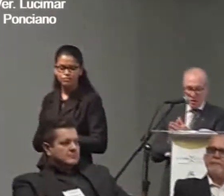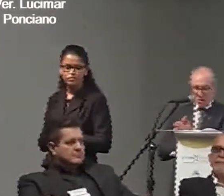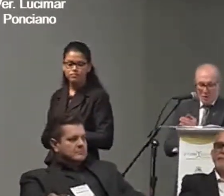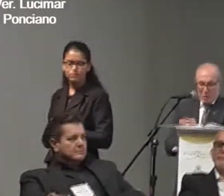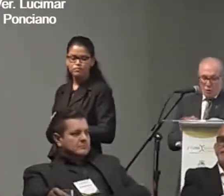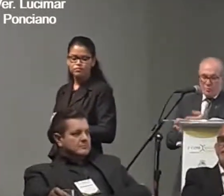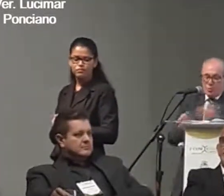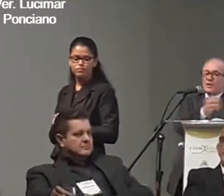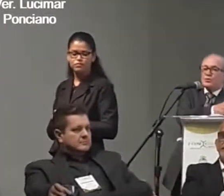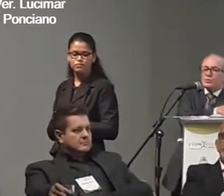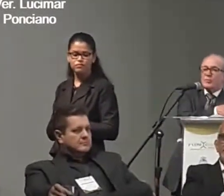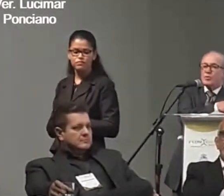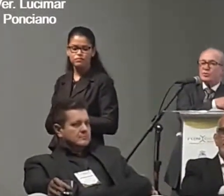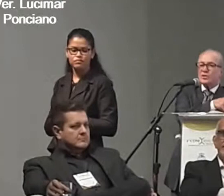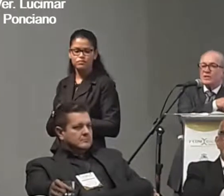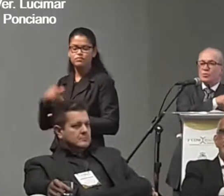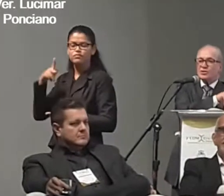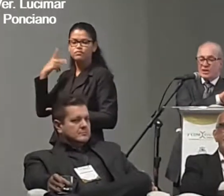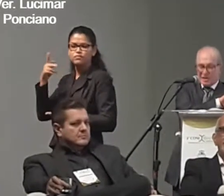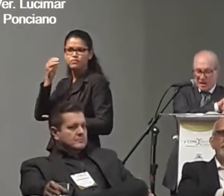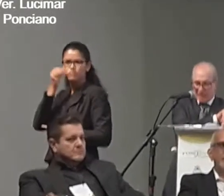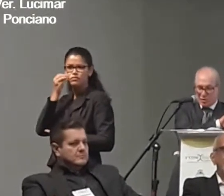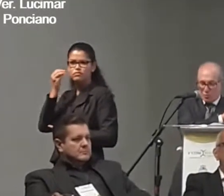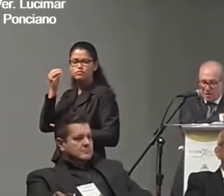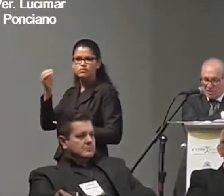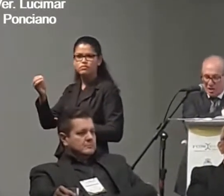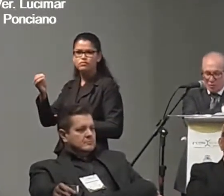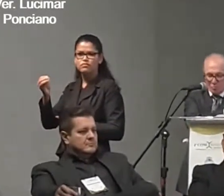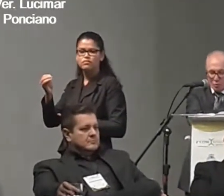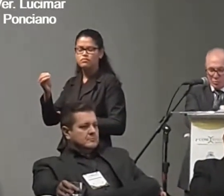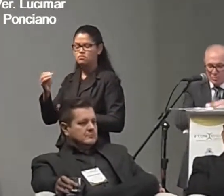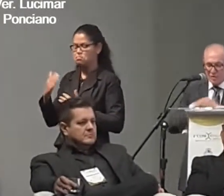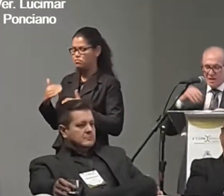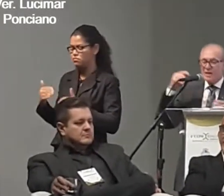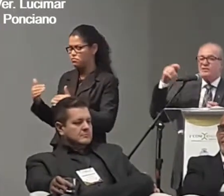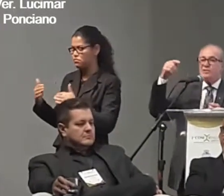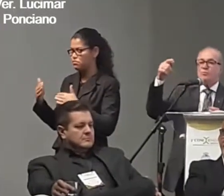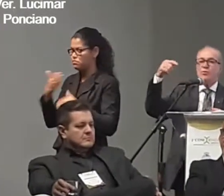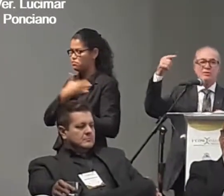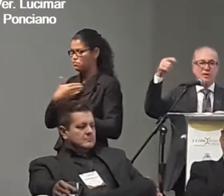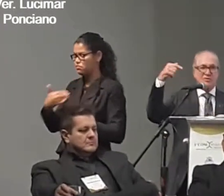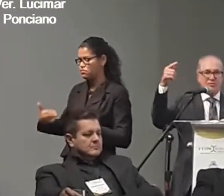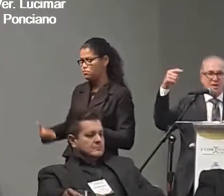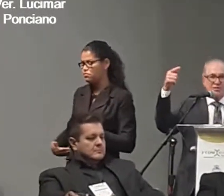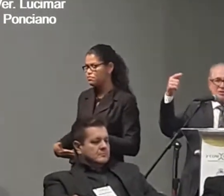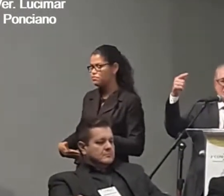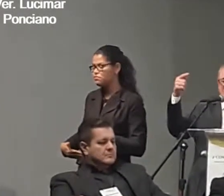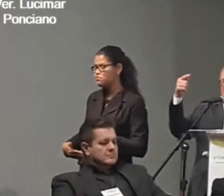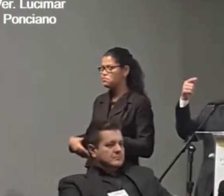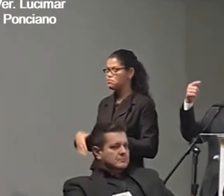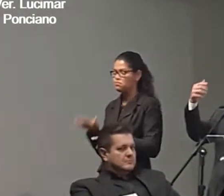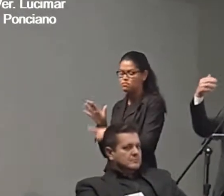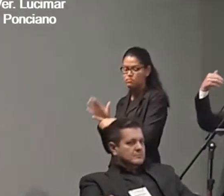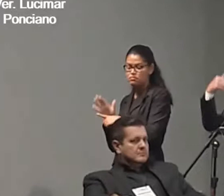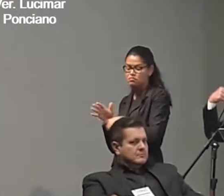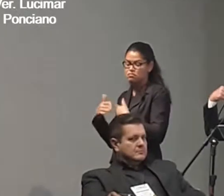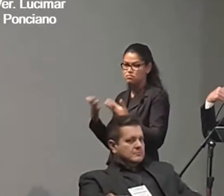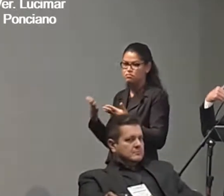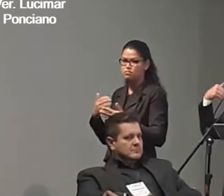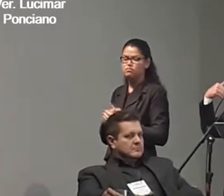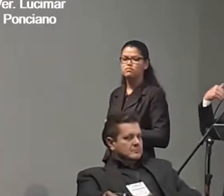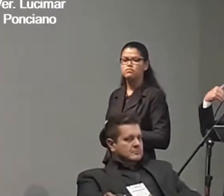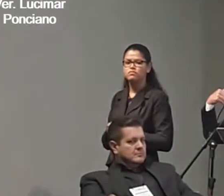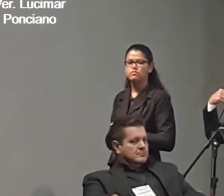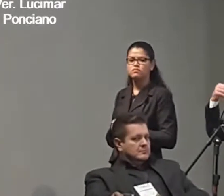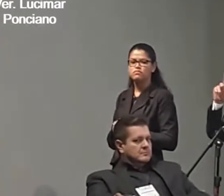seguinte, o político demonstra animosidade em relação ao Ministério Público. E esse, muitas vezes,